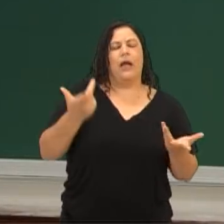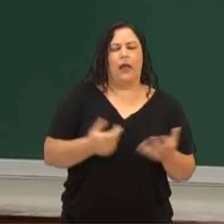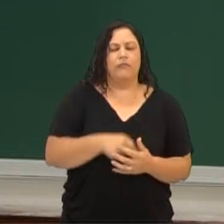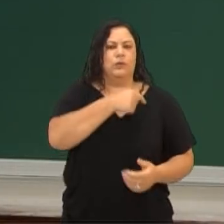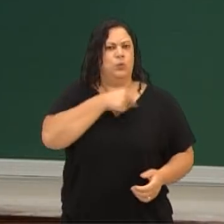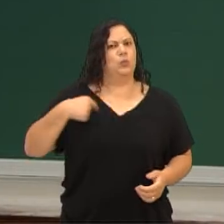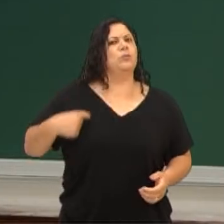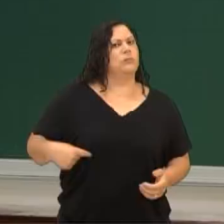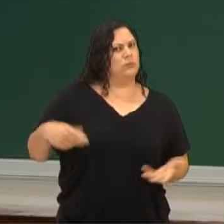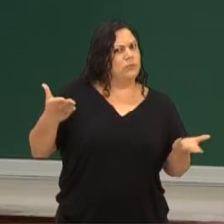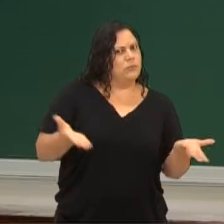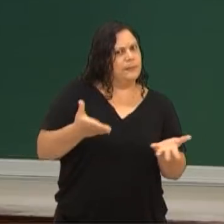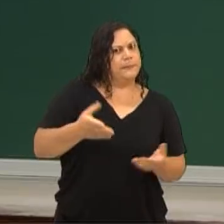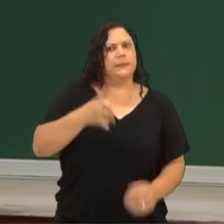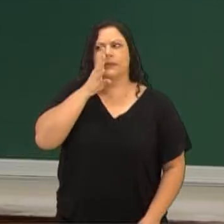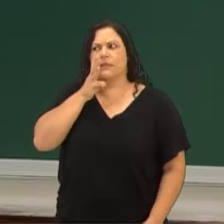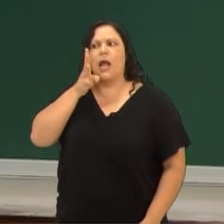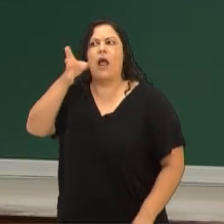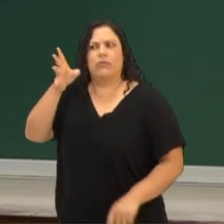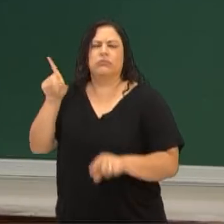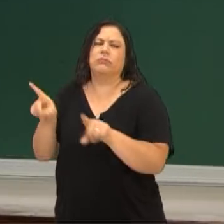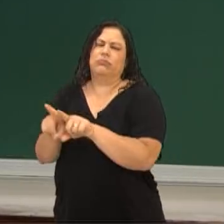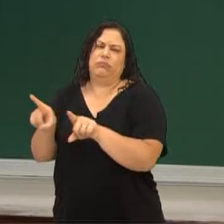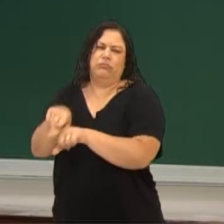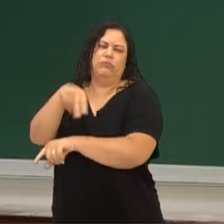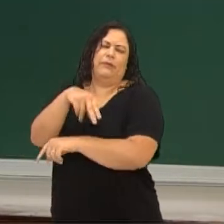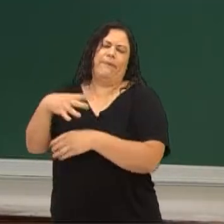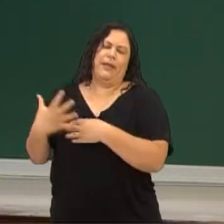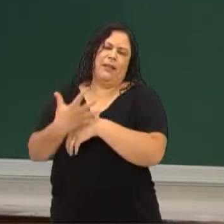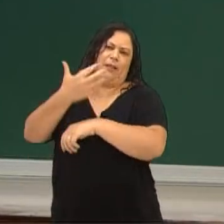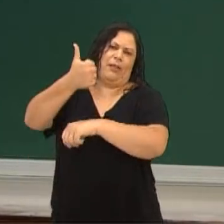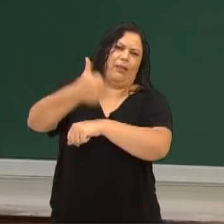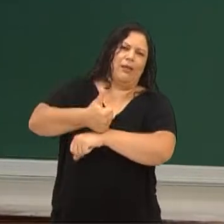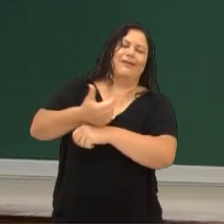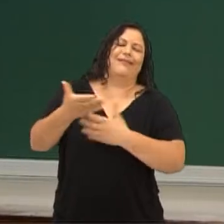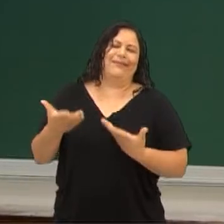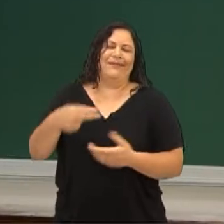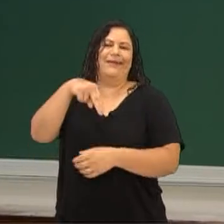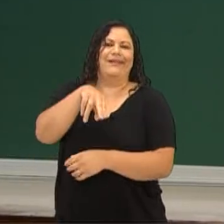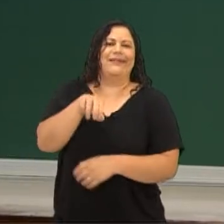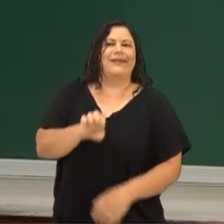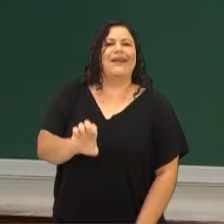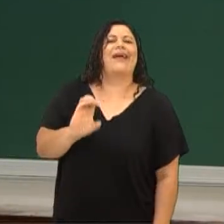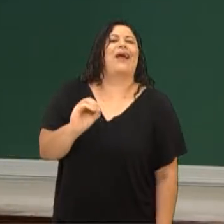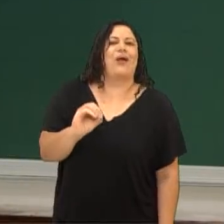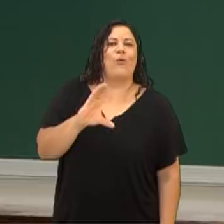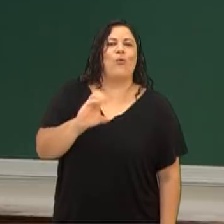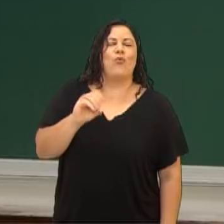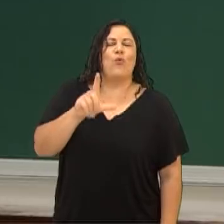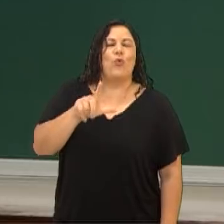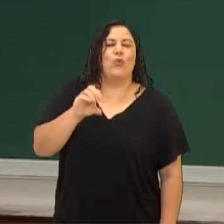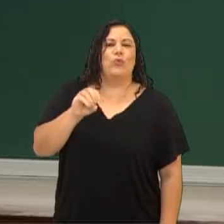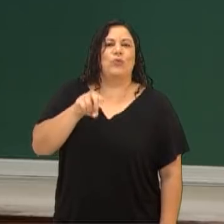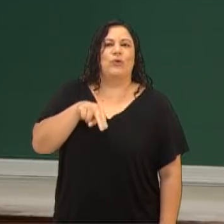até acusados aí de um neocolonialismo ali na região, né? Devido a essas tensões comerciais entre Estados Unidos e a